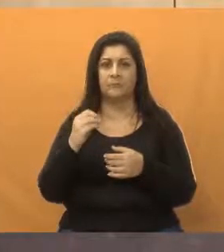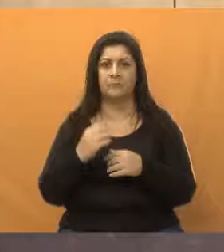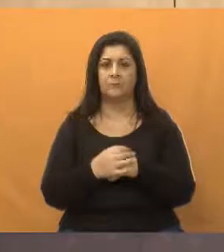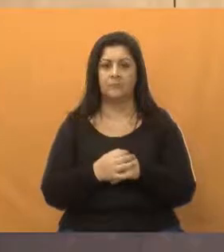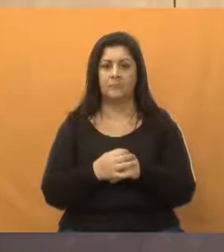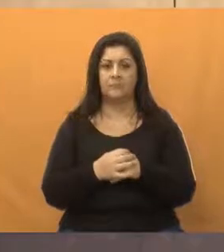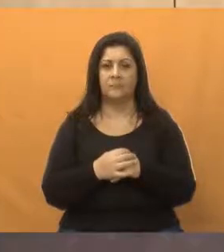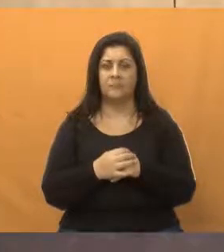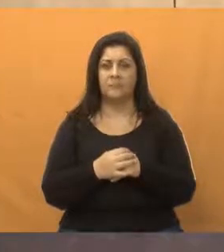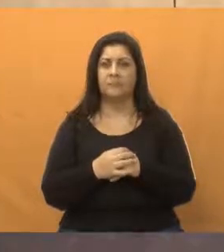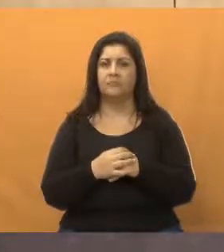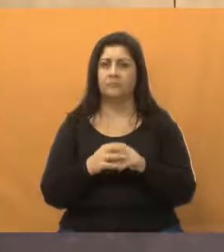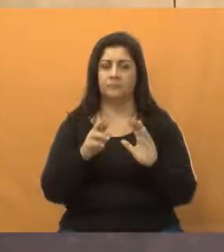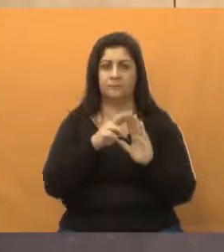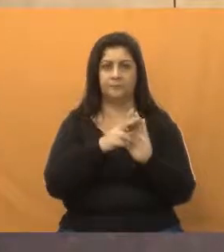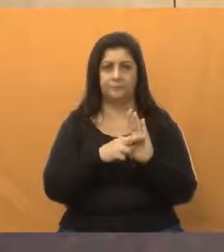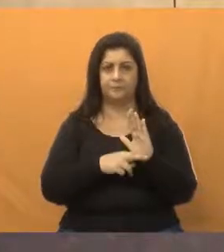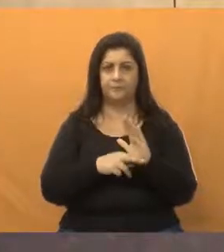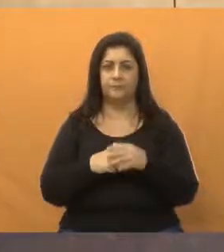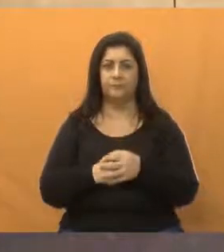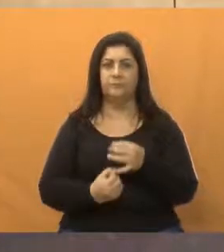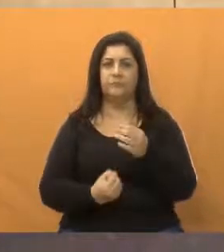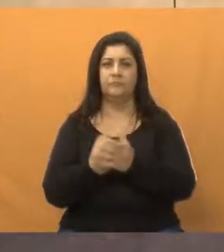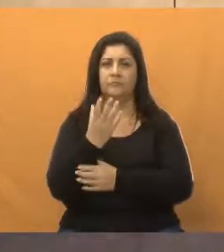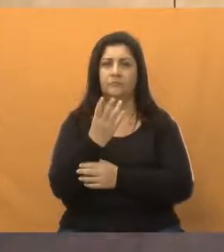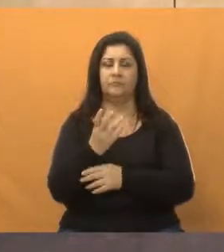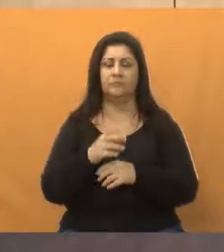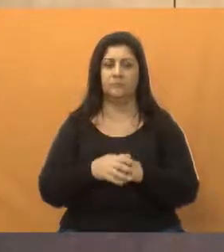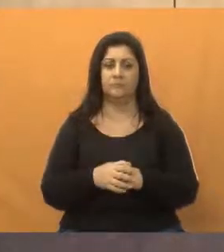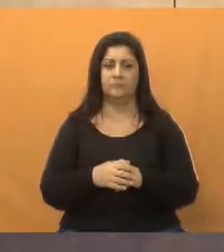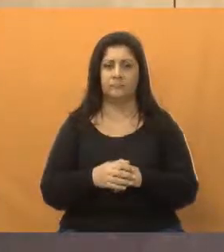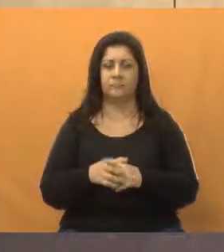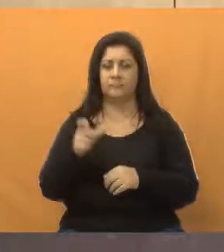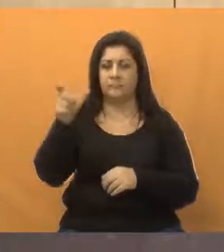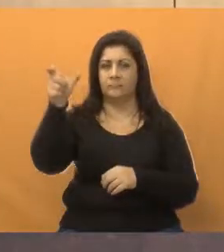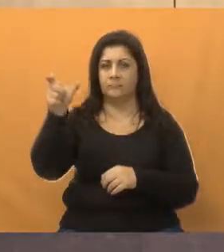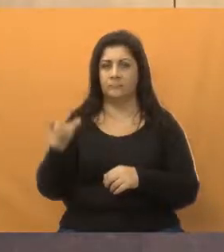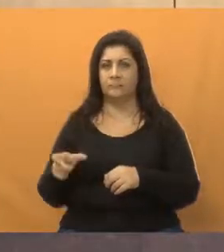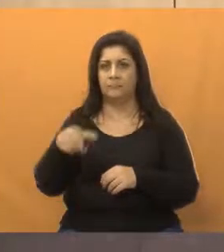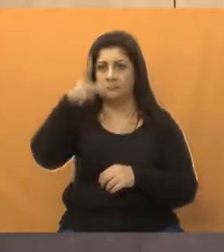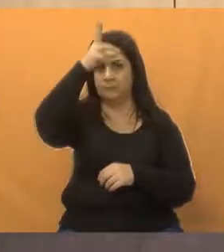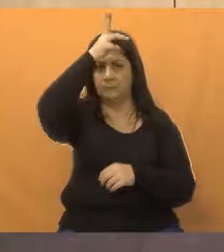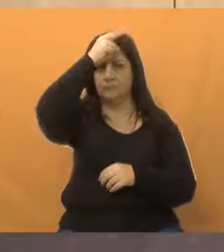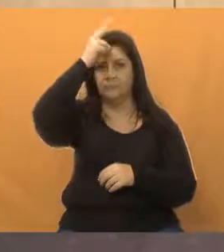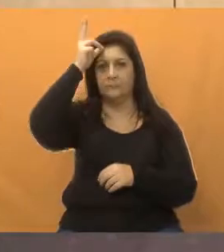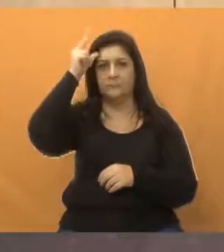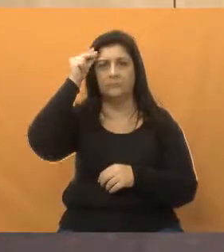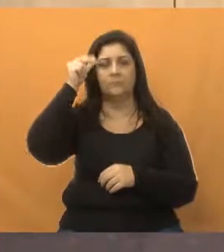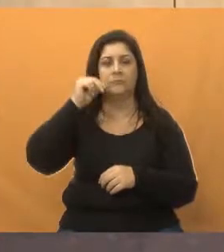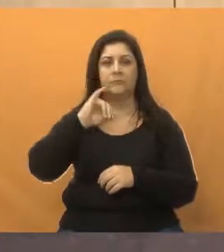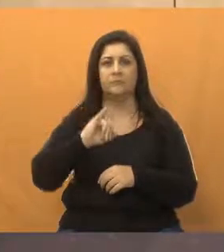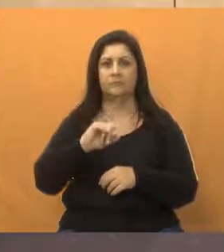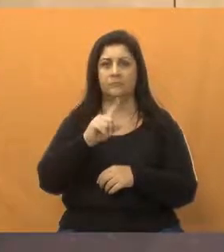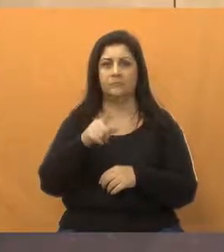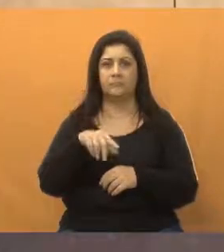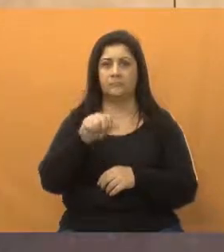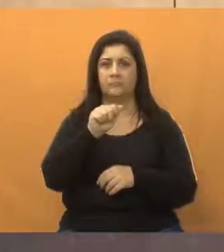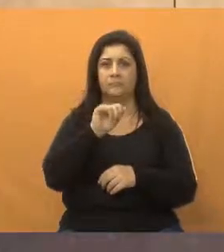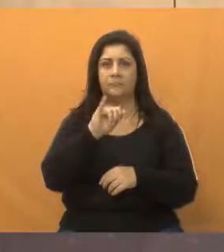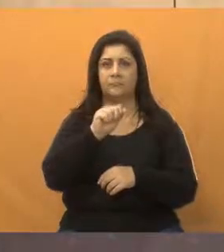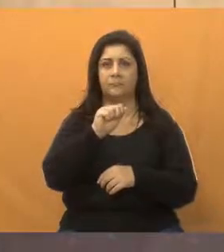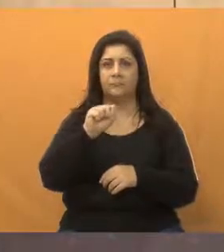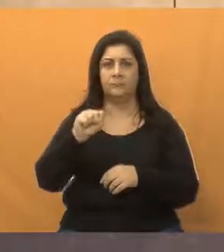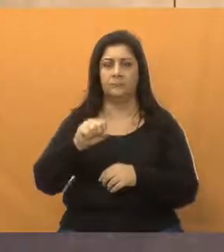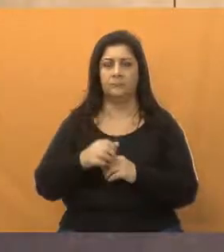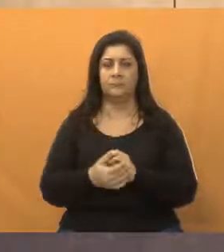condições que estabelece. Autoria: Prefeito Municipal de Jacareí,